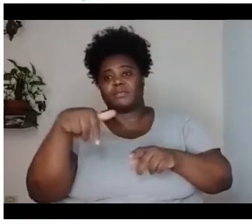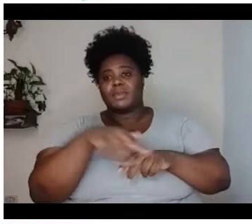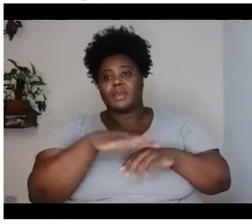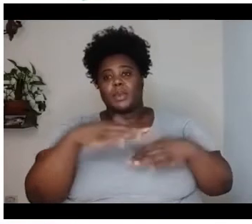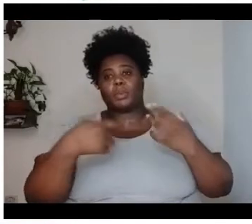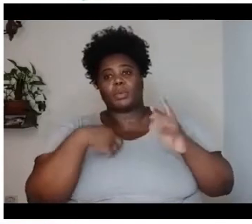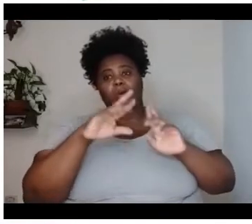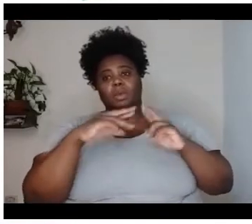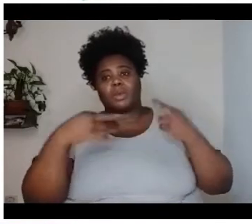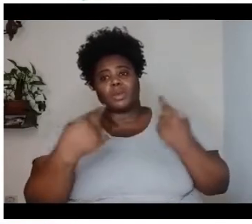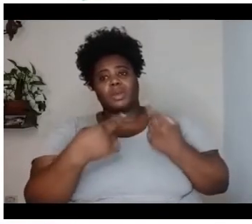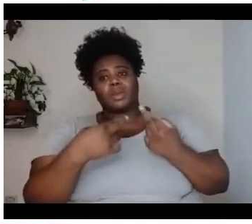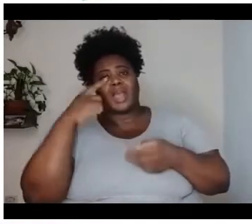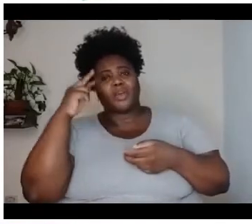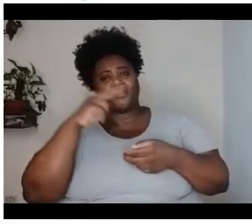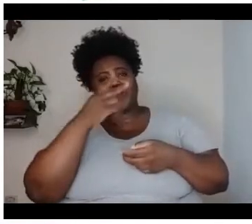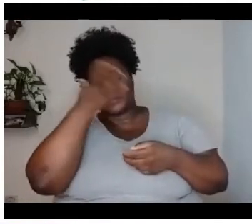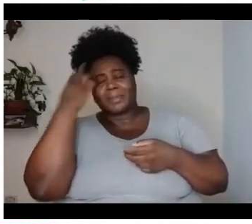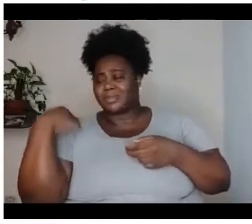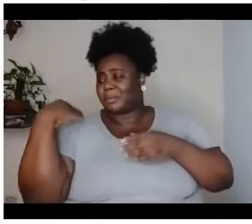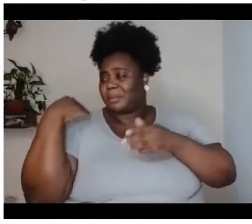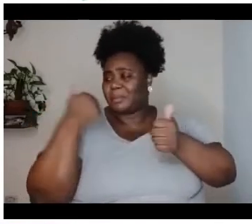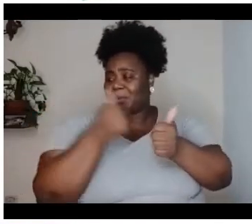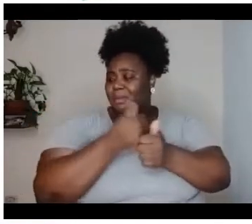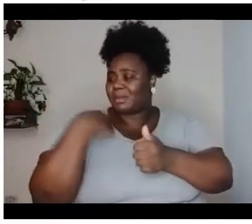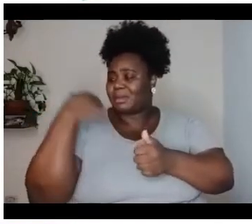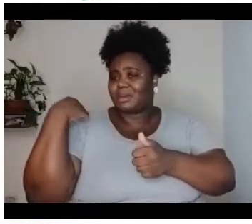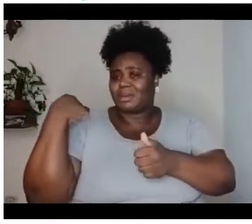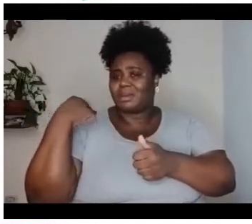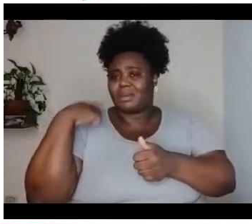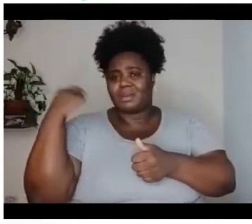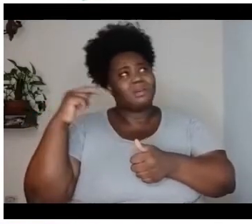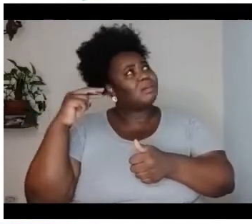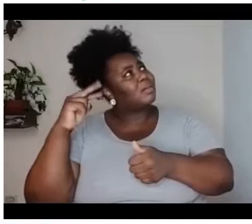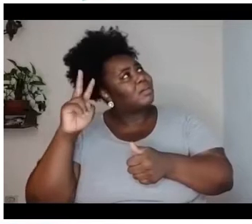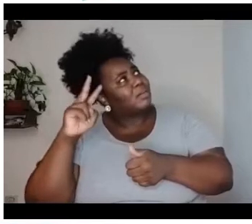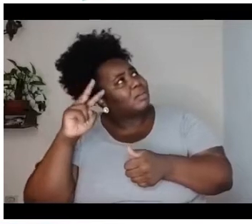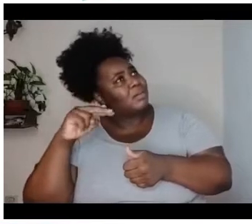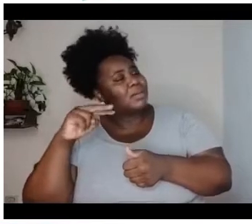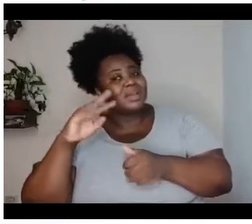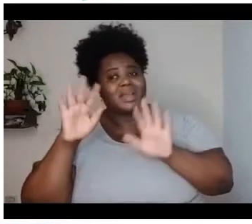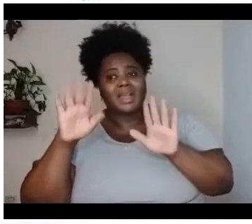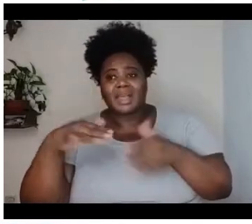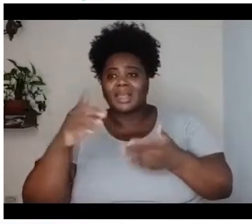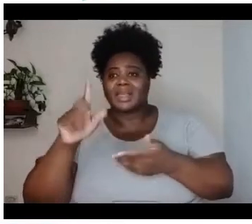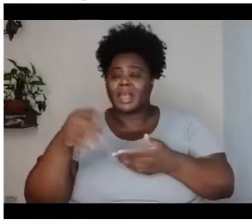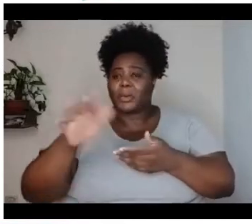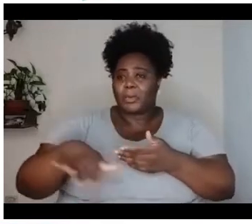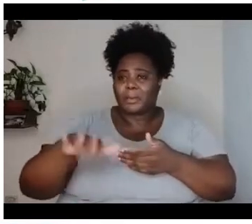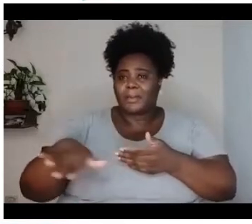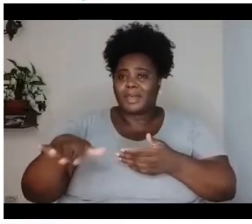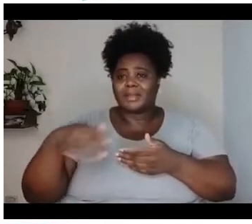eu vejo alguém parar atrás de mim, eu olho, né, eu viro para olhar. E é um garoto que está